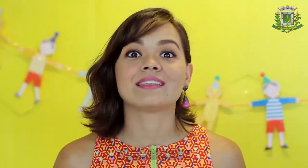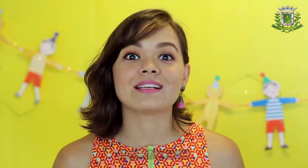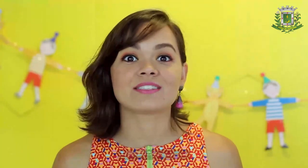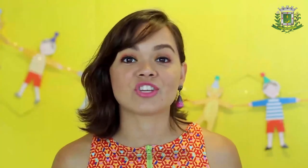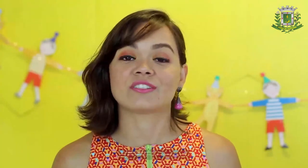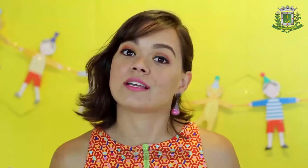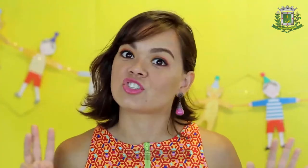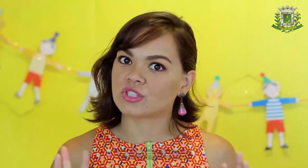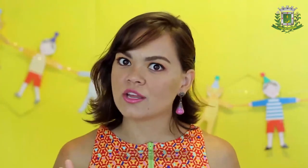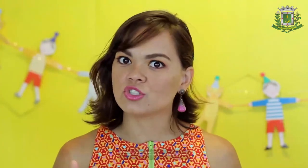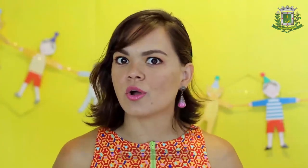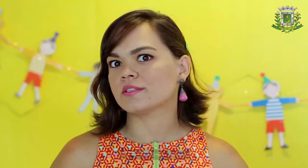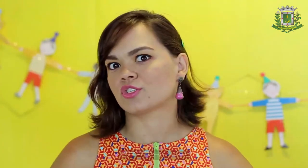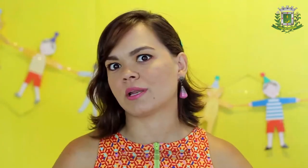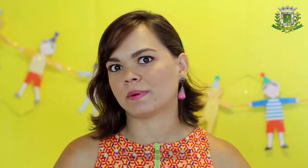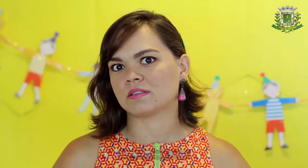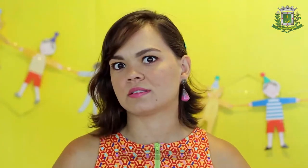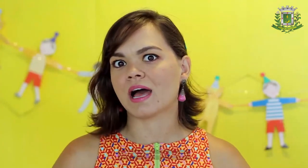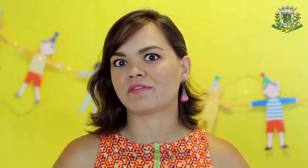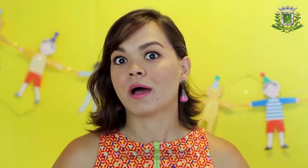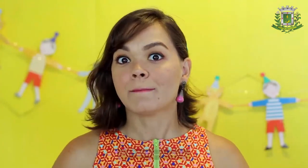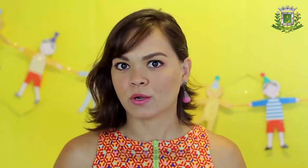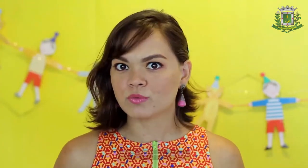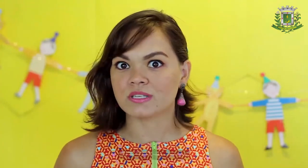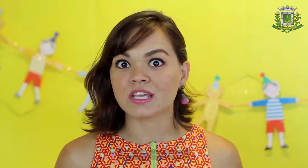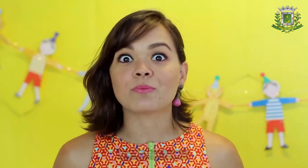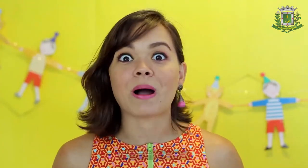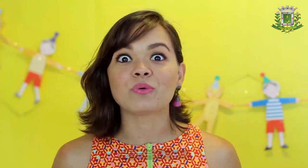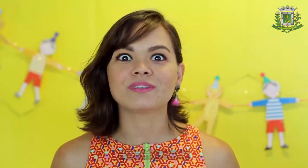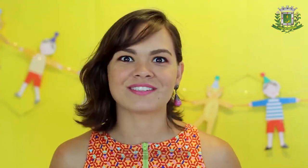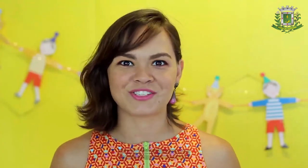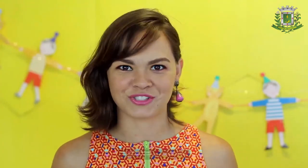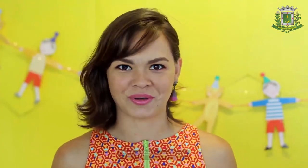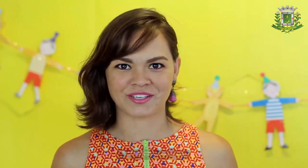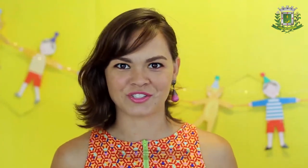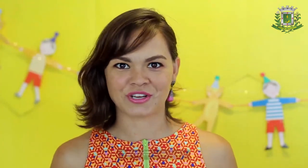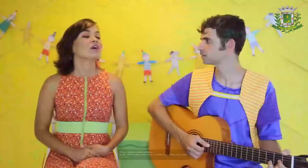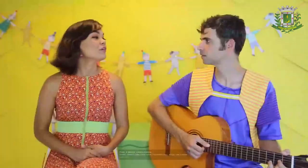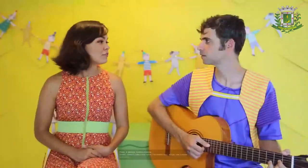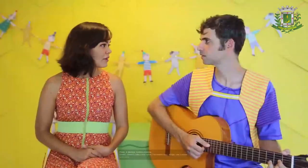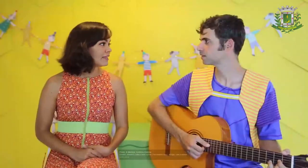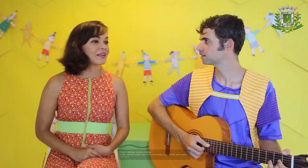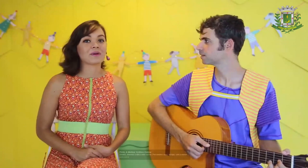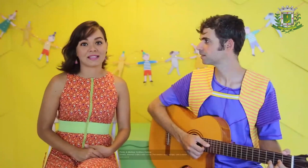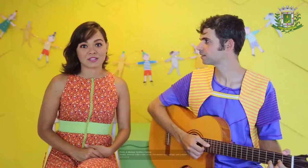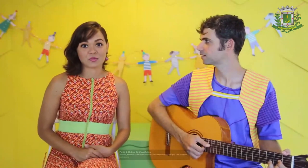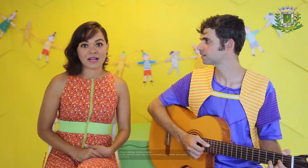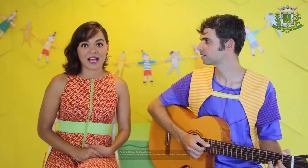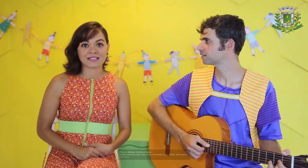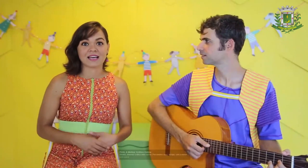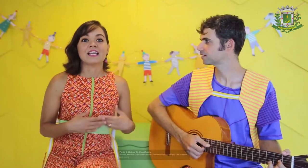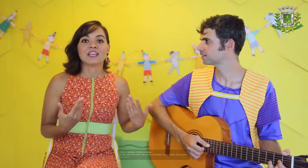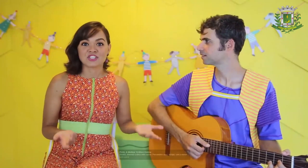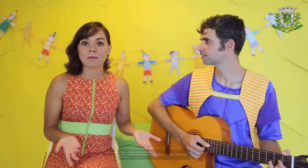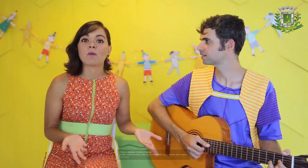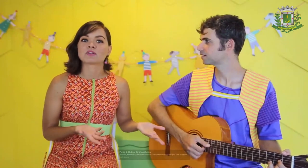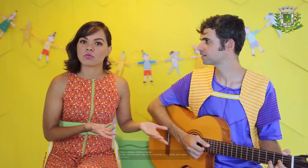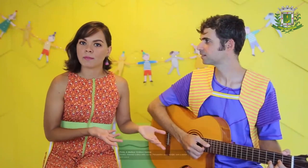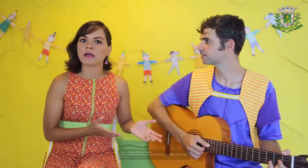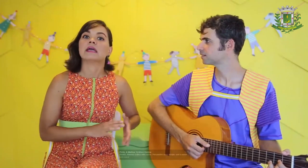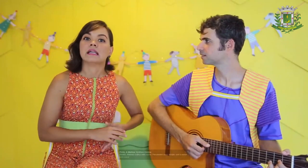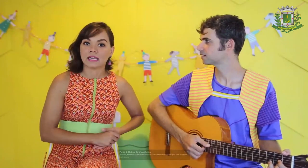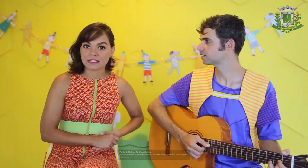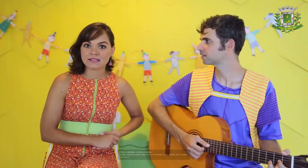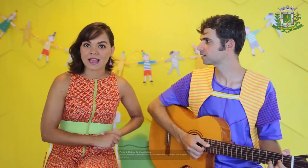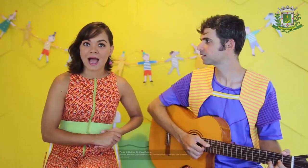Pronto, Anansi já tinha as três coisas que ele precisava para conseguir o baú das histórias. Foi então até a sua casa e chamou